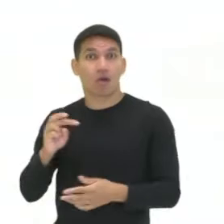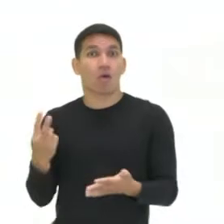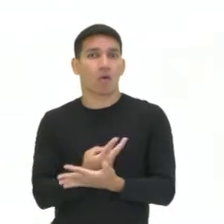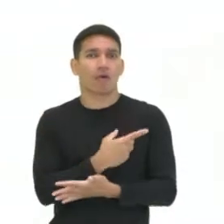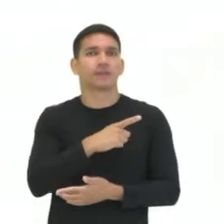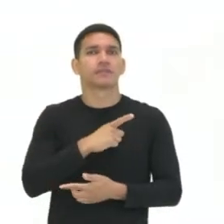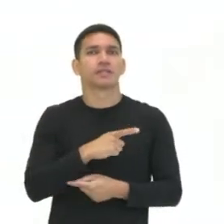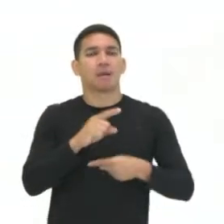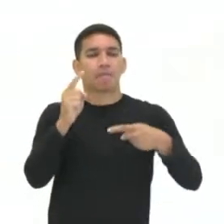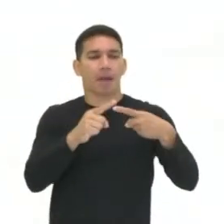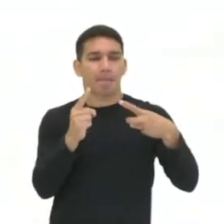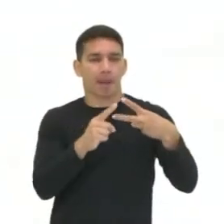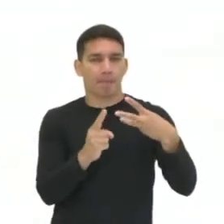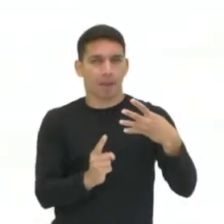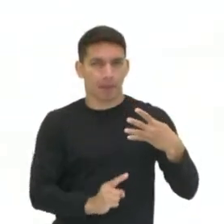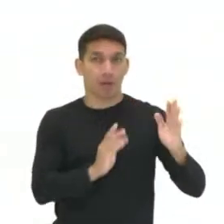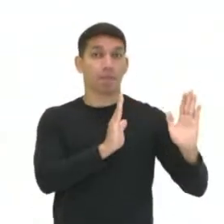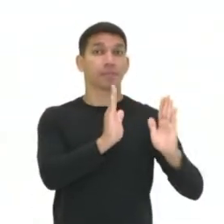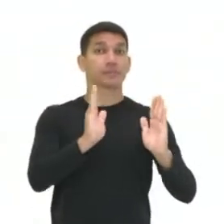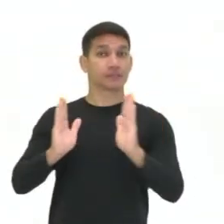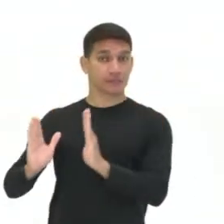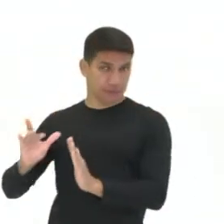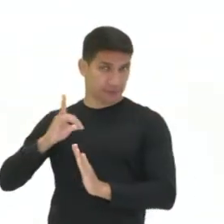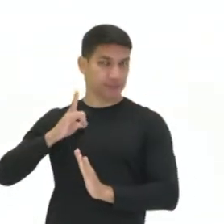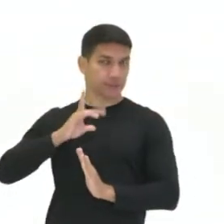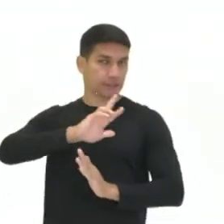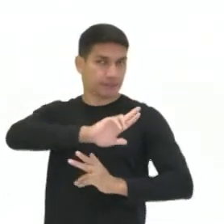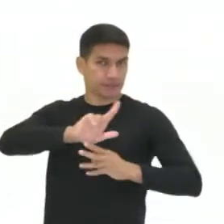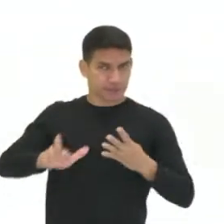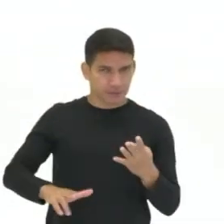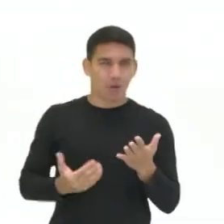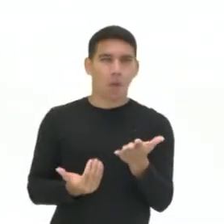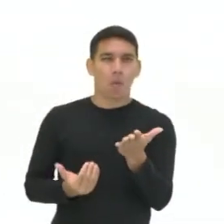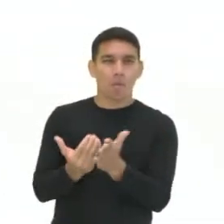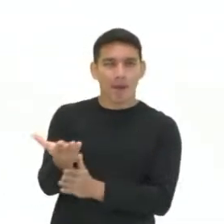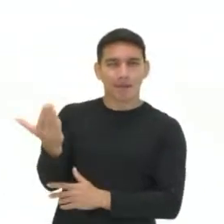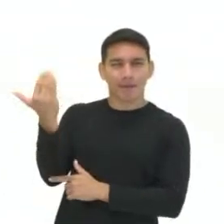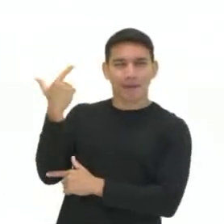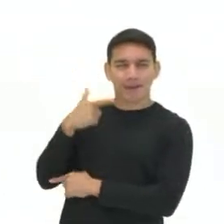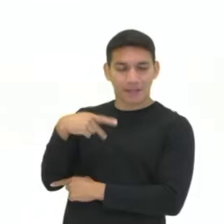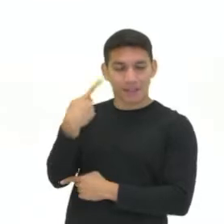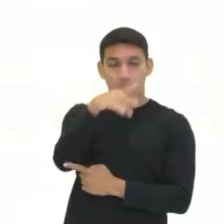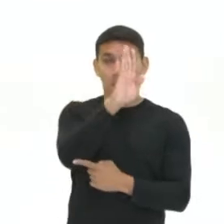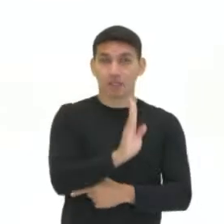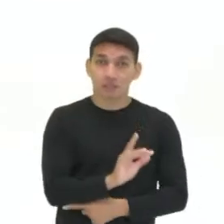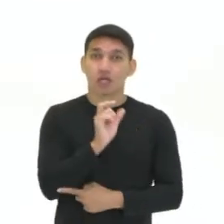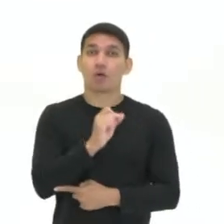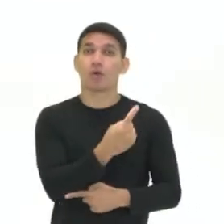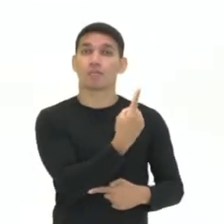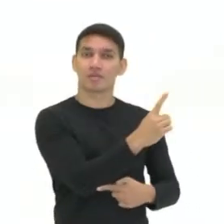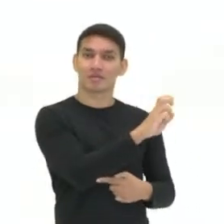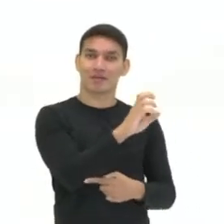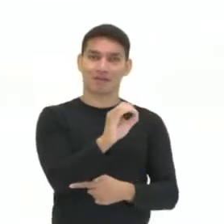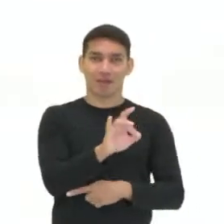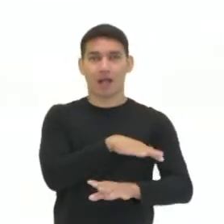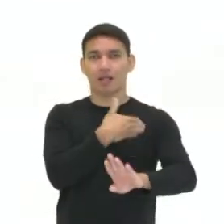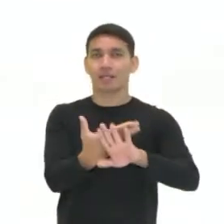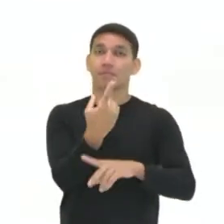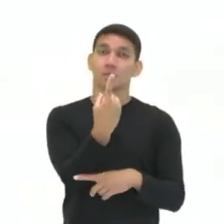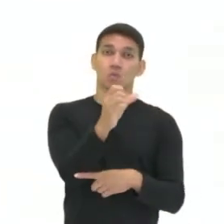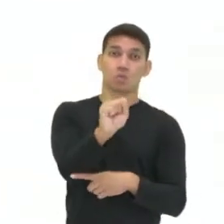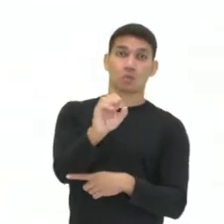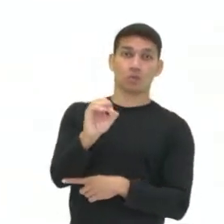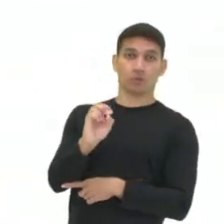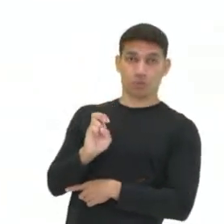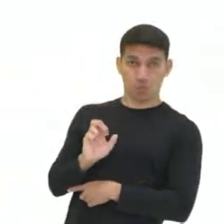o processo de industrialização do Brasil foi desde lá o Brasil colonial, né? Foi de 1500 até 1808. O